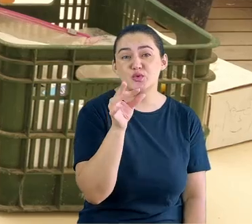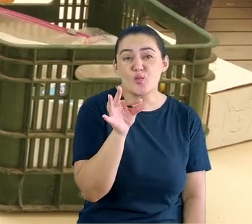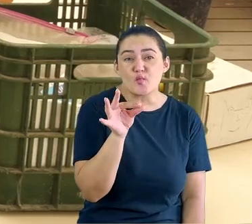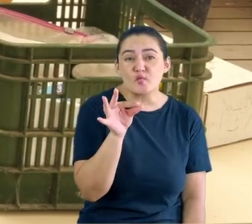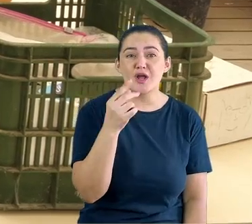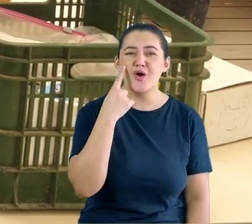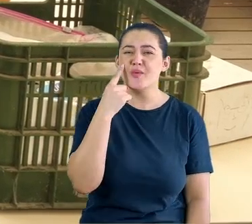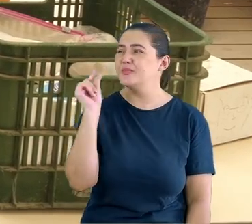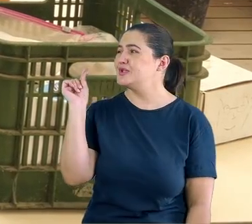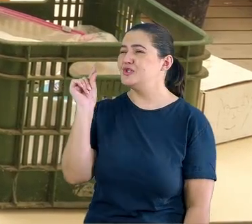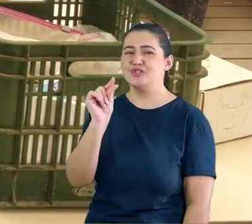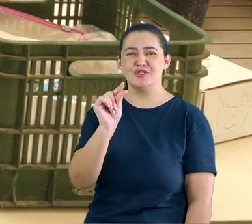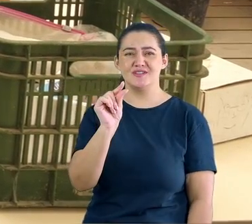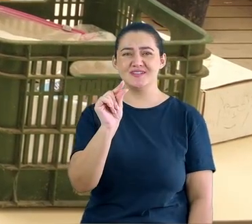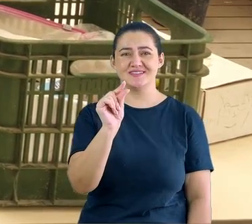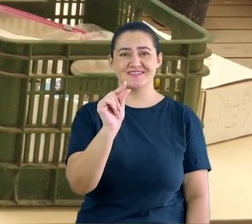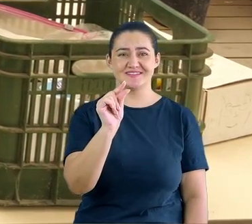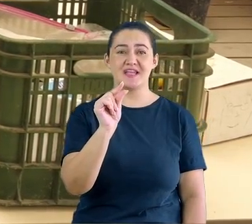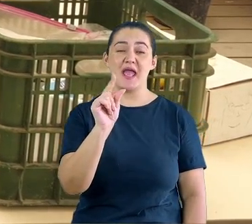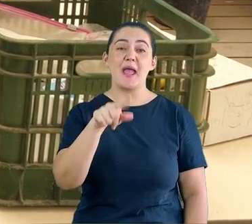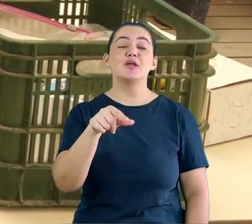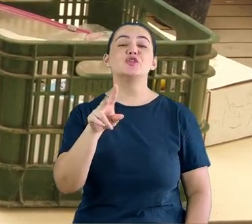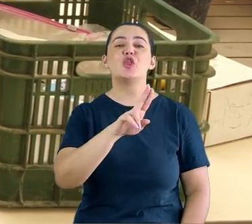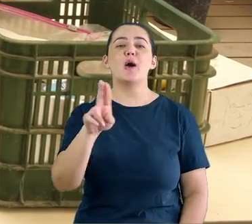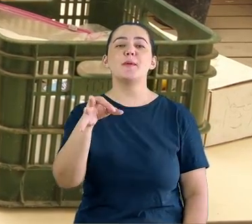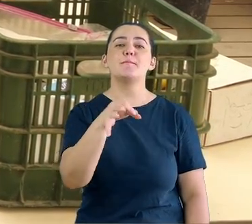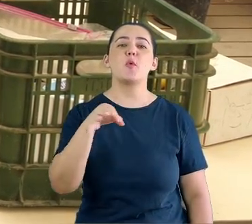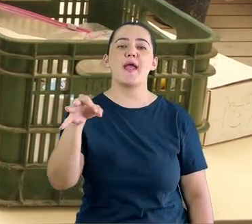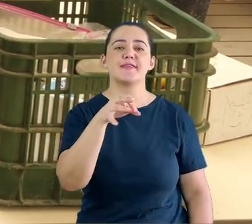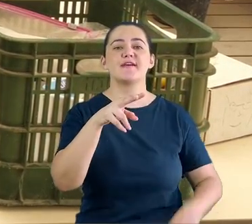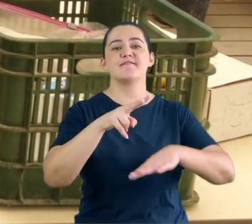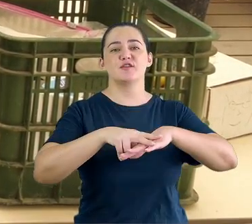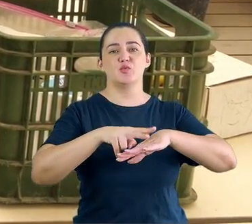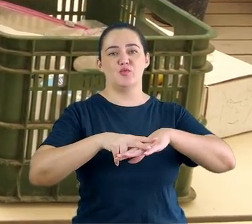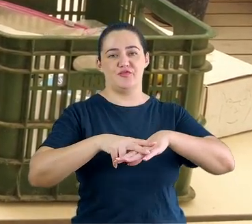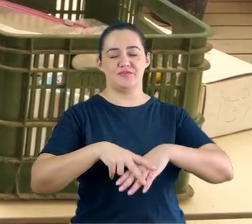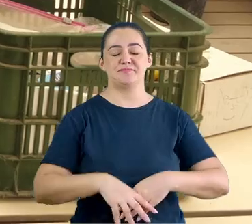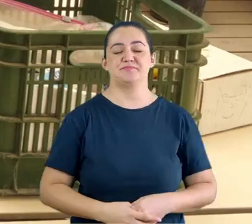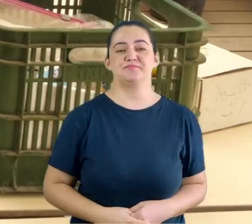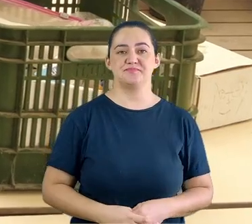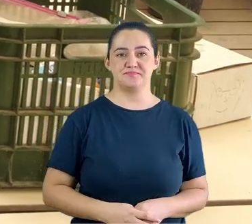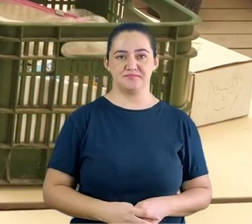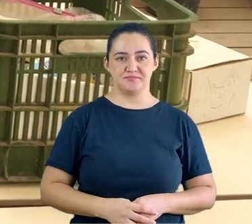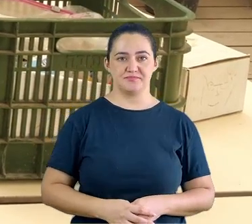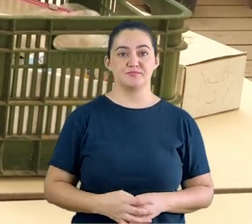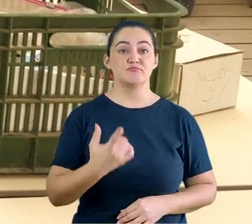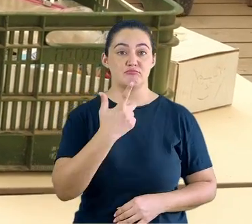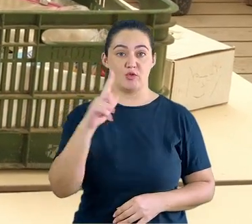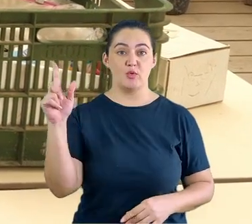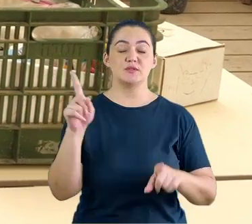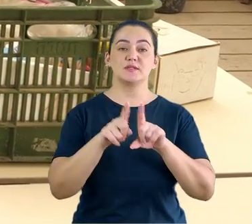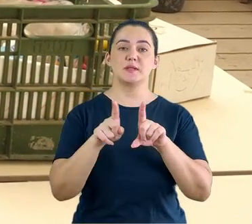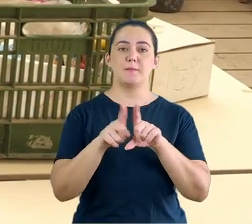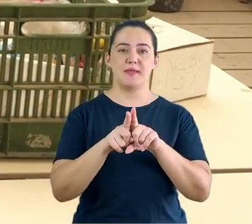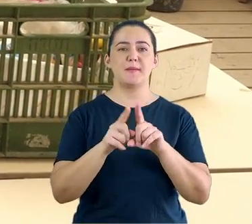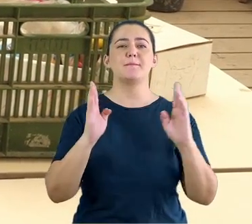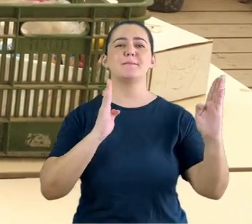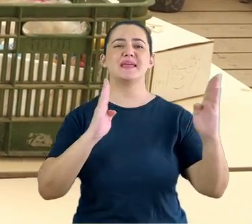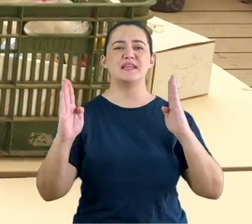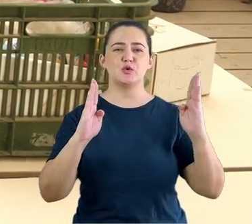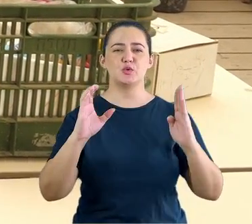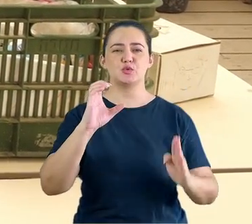moeda pequena como esta, a moeda da viúva. Nós temos também outras coisas que me chamam a atenção aqui. Falando do período